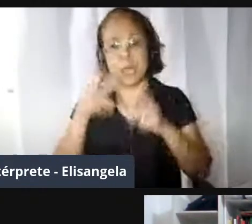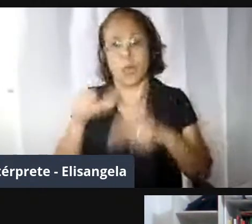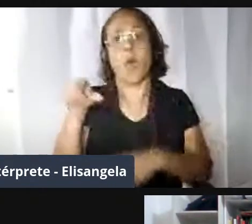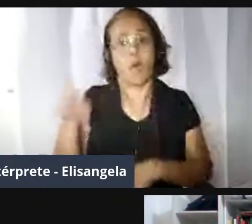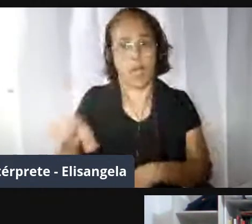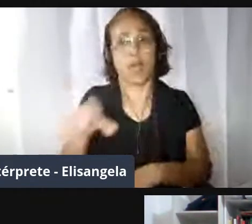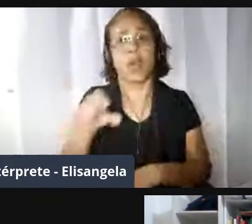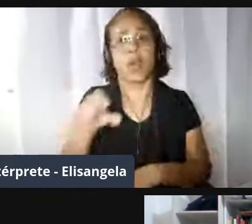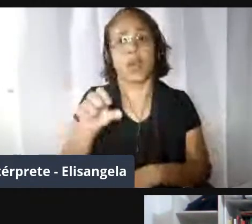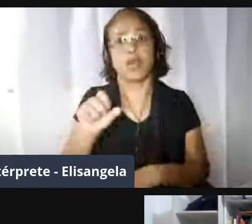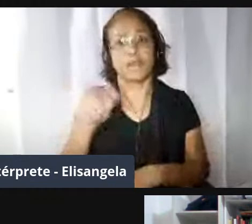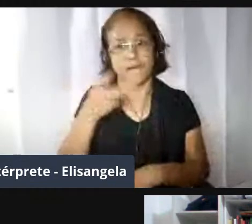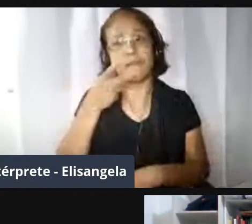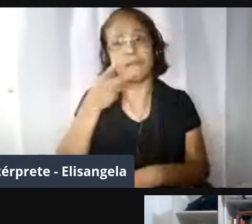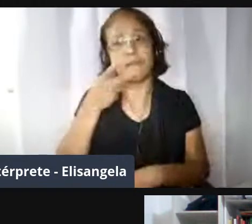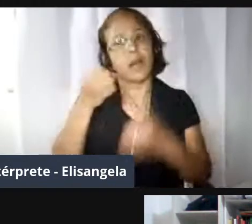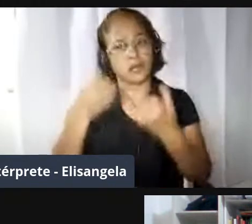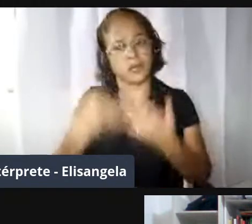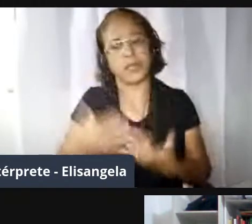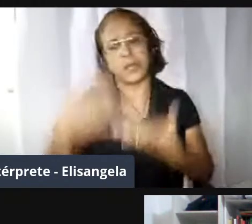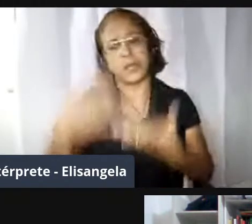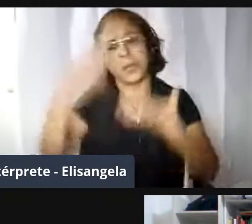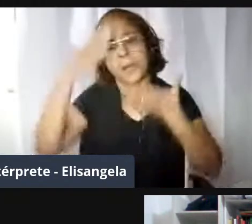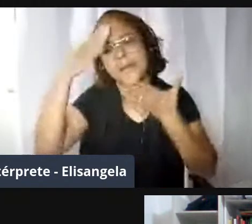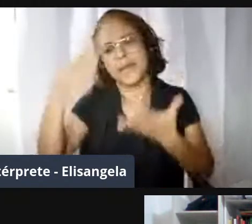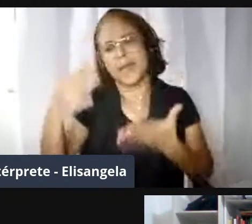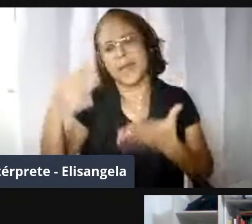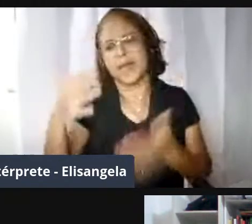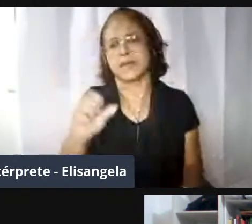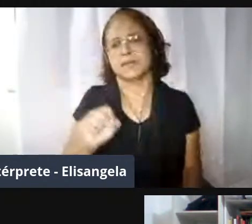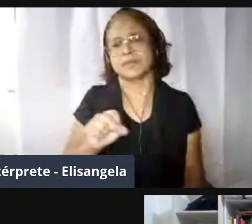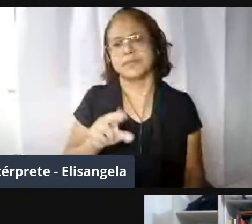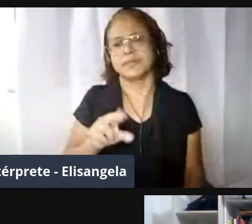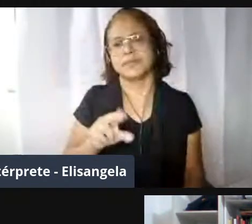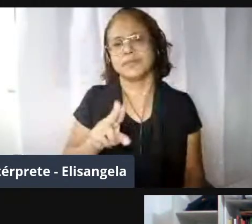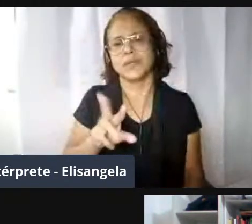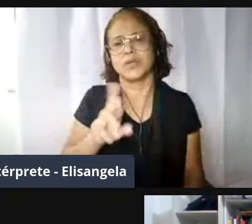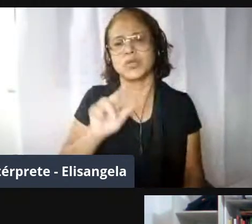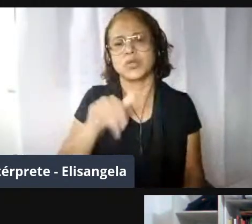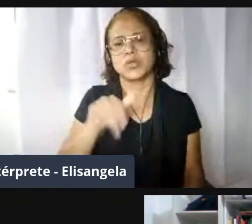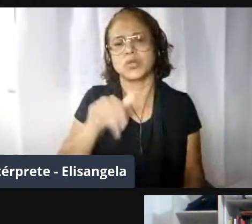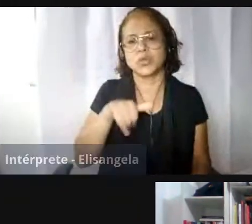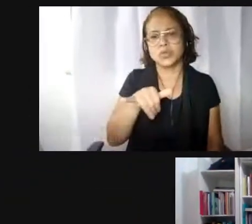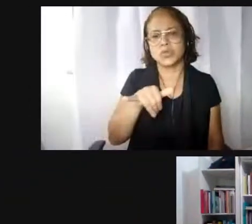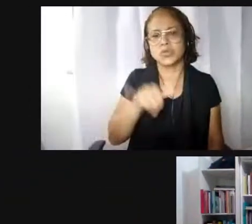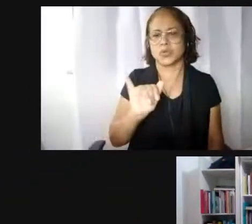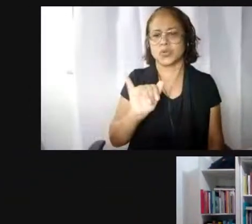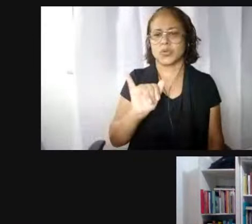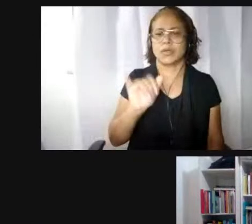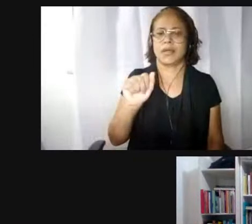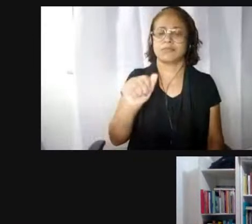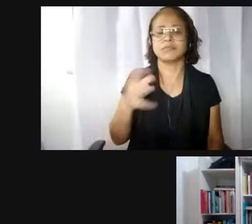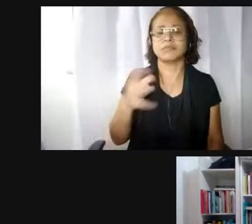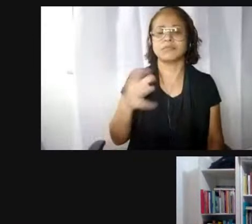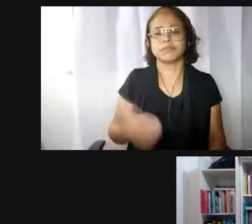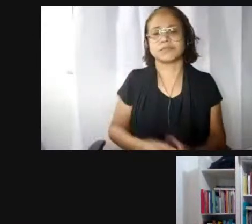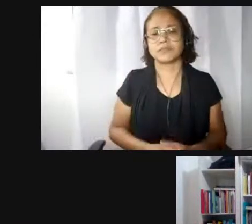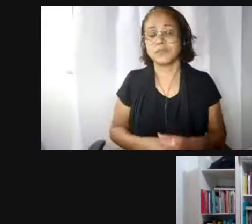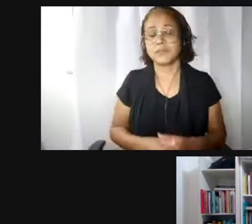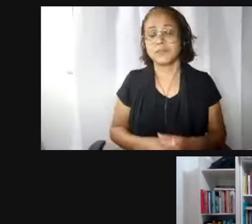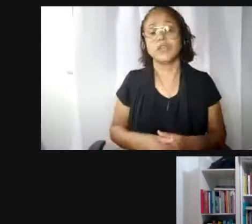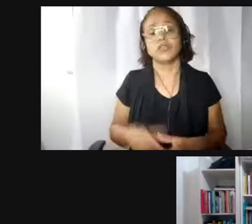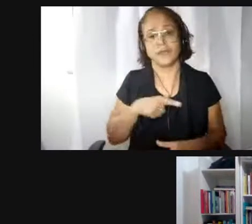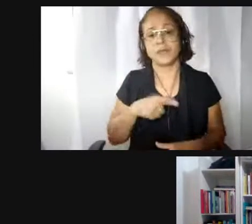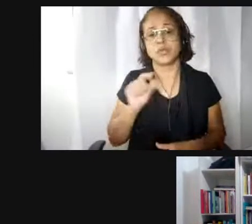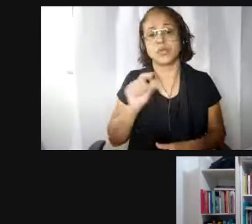final. Então, super obrigado, Súria. A gente teve até um comentário aqui da nossa colega, né, Marilza, né, não só por mim, mas acho que